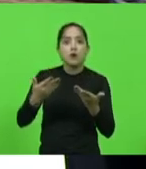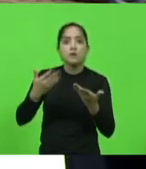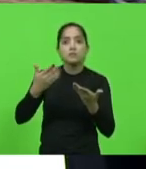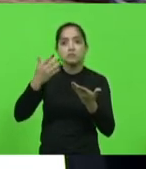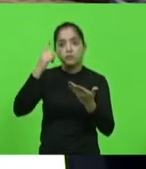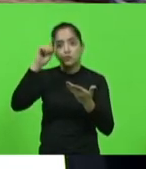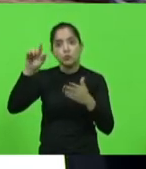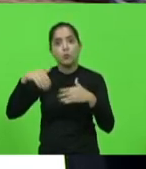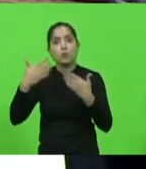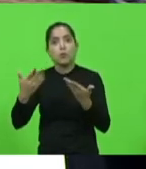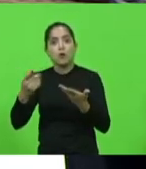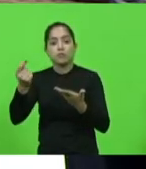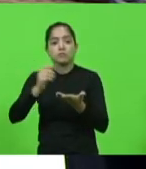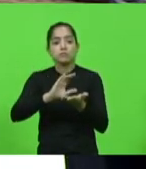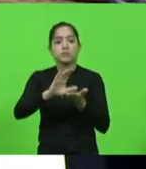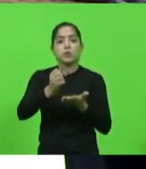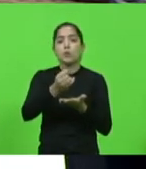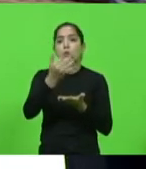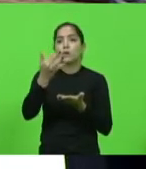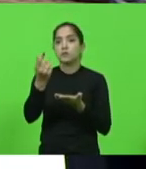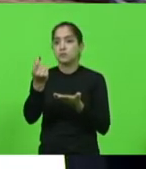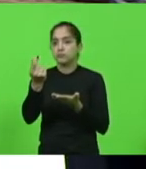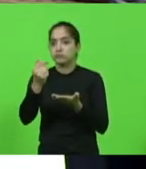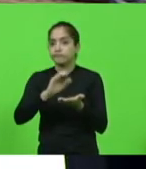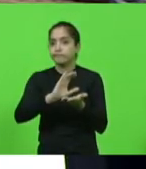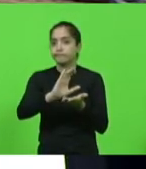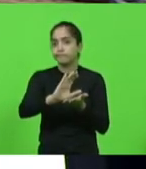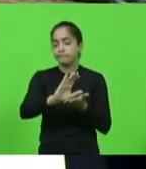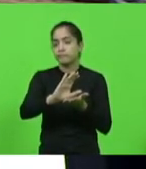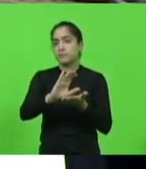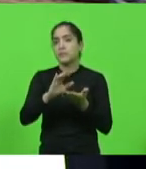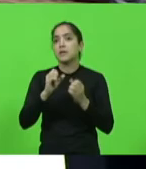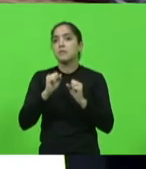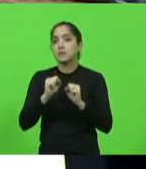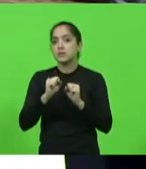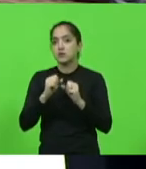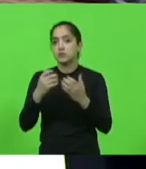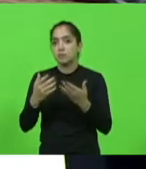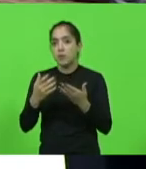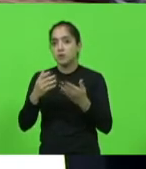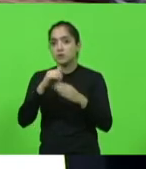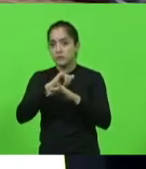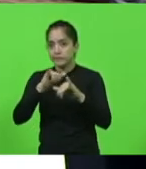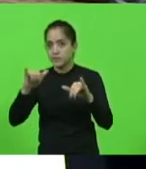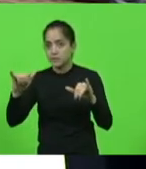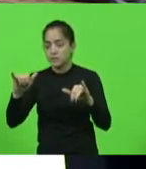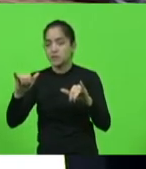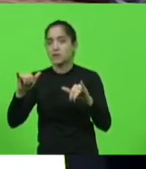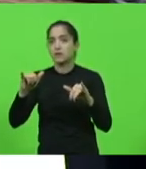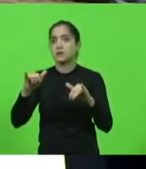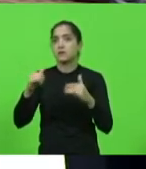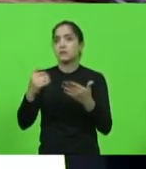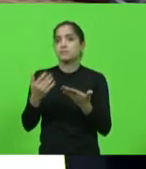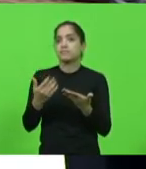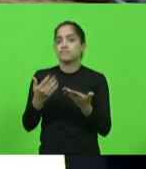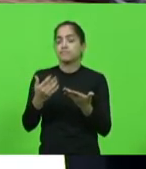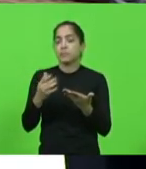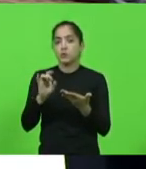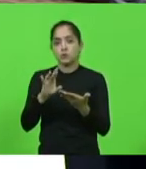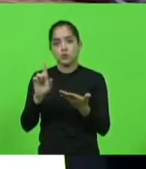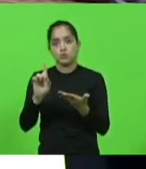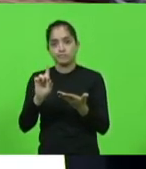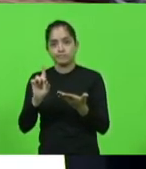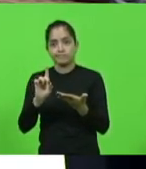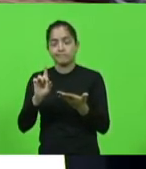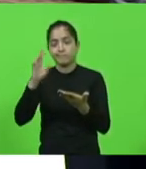quando vai ser investido, para que a gente também possa dar com isso uma satisfação para a sociedade. E não só isso, que se resolva